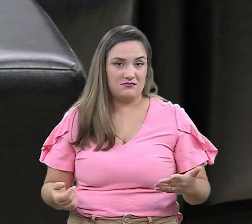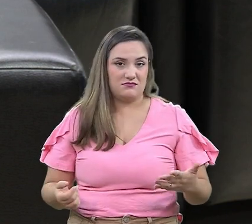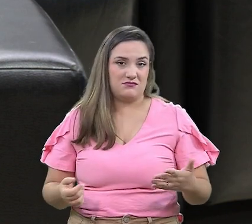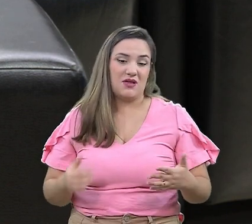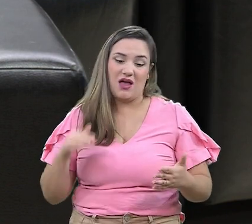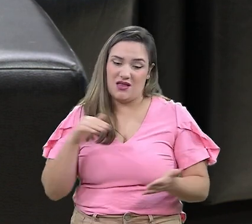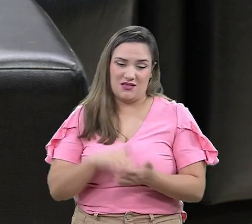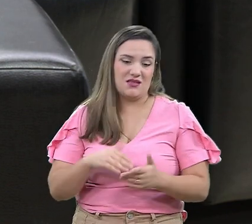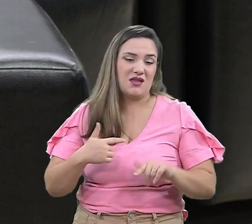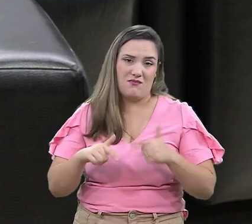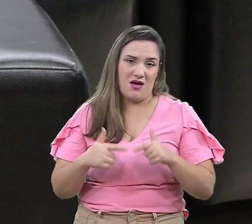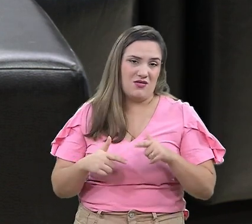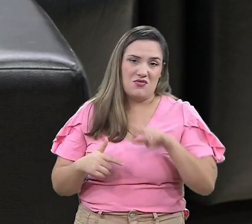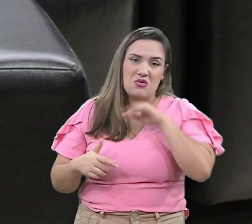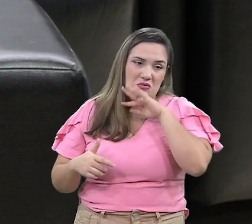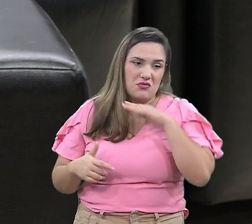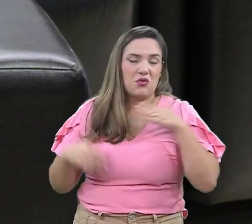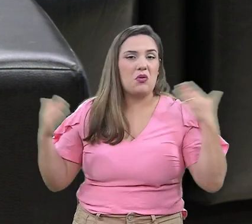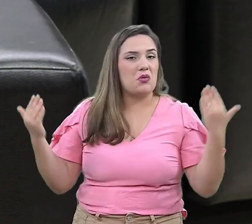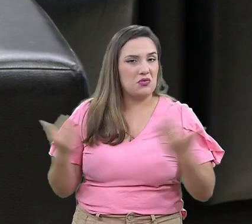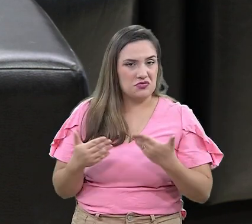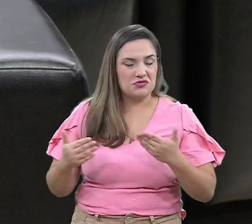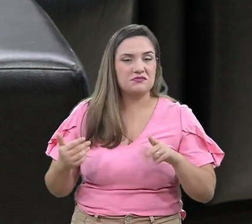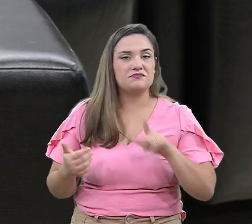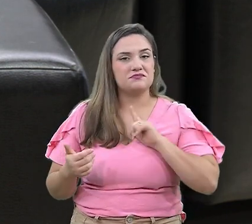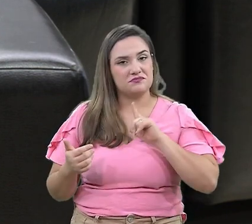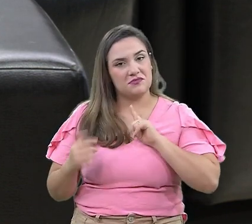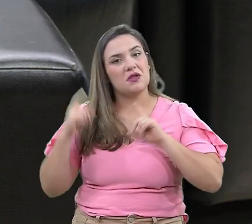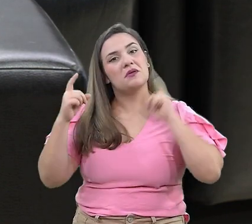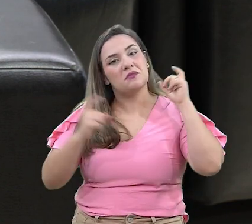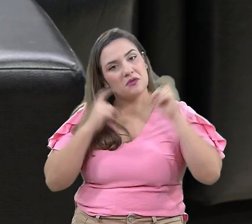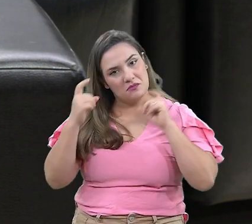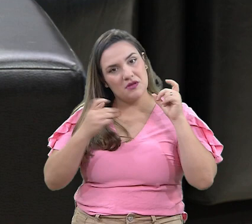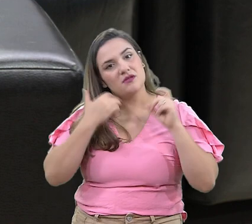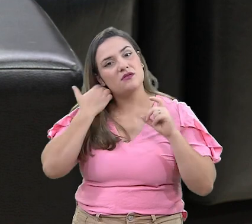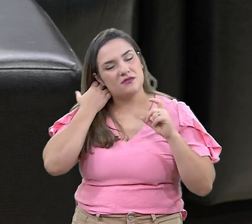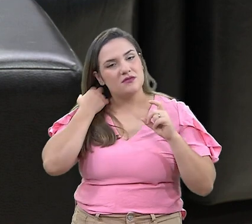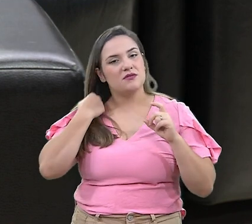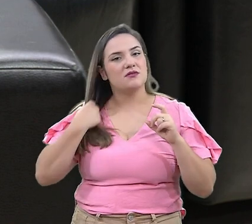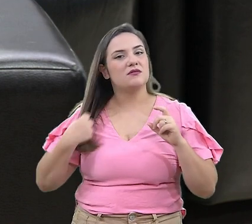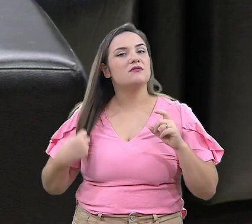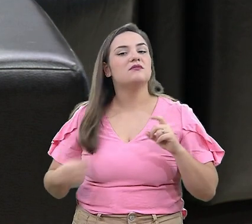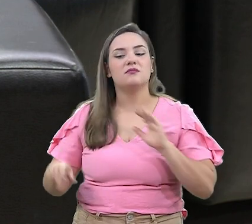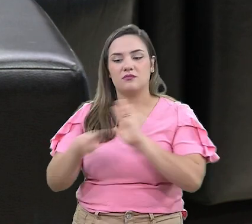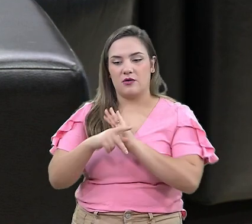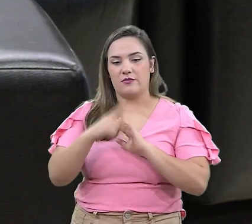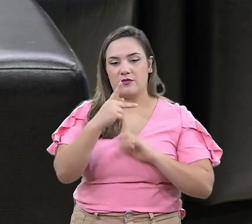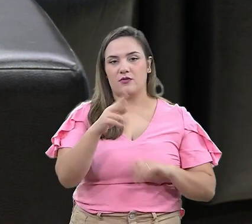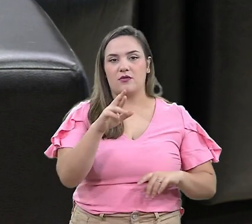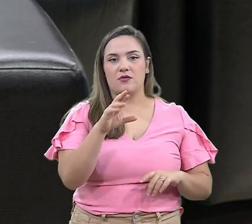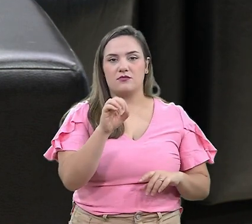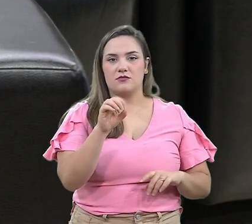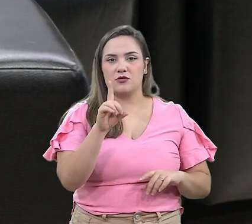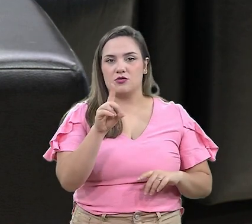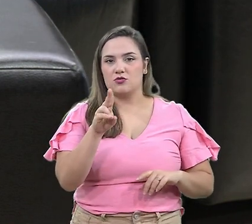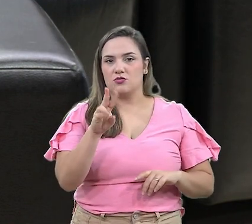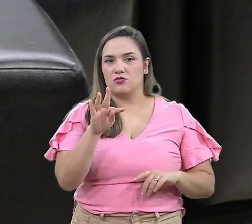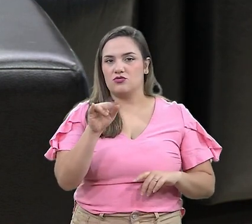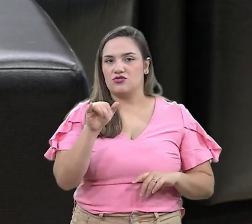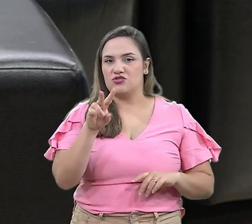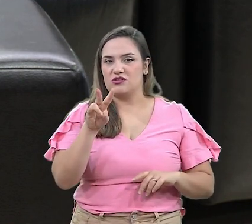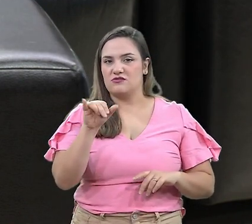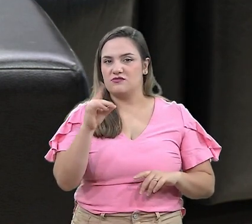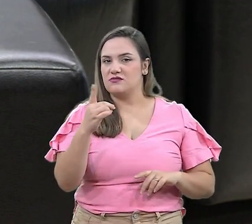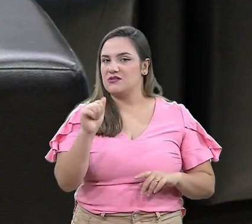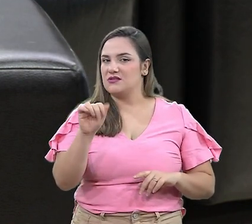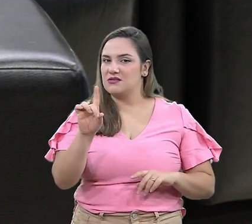em relação à produtividade, né? Que hoje nós temos uma preocupação excessiva com isso, né? E de uma